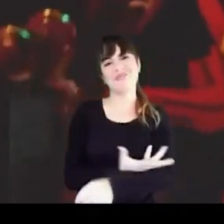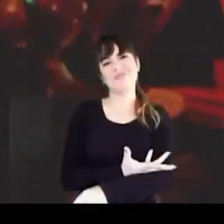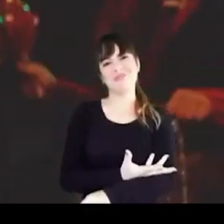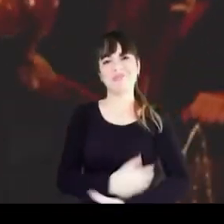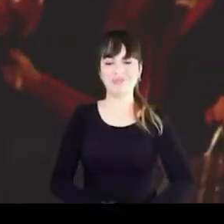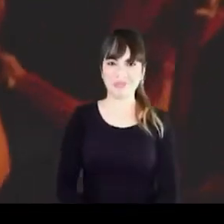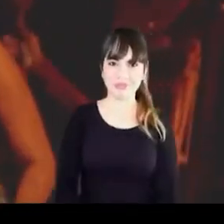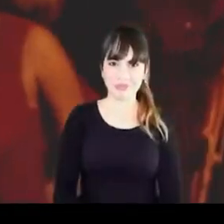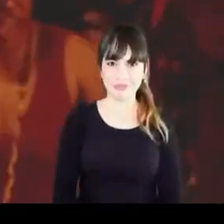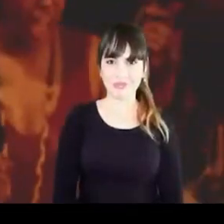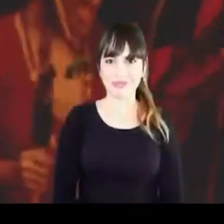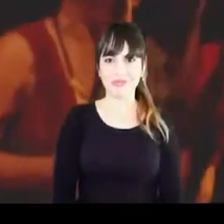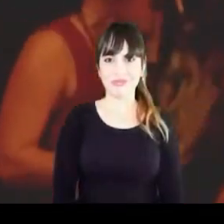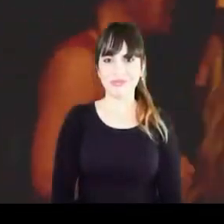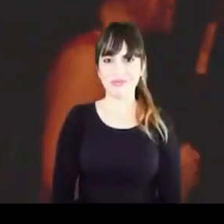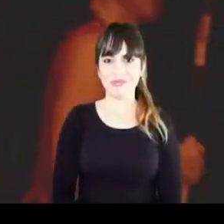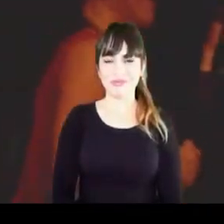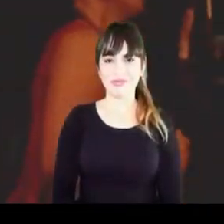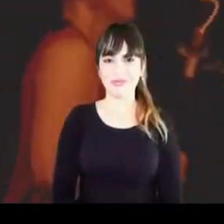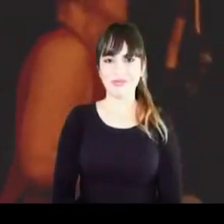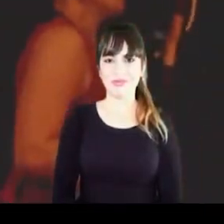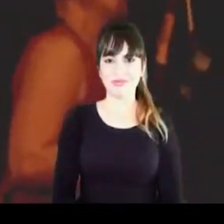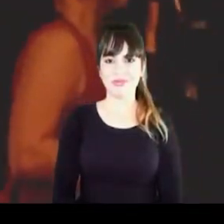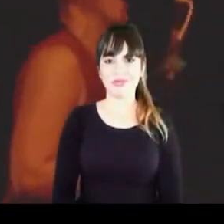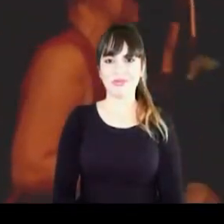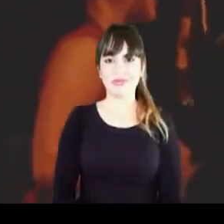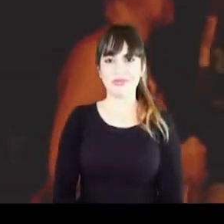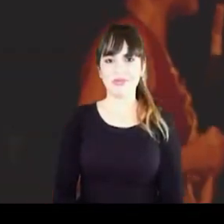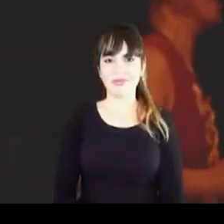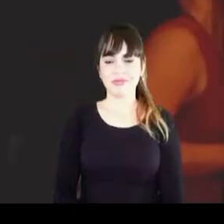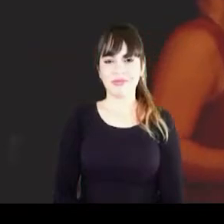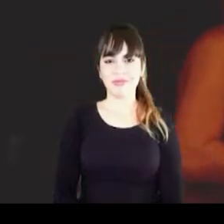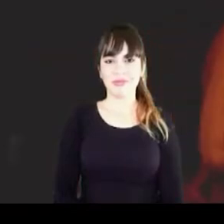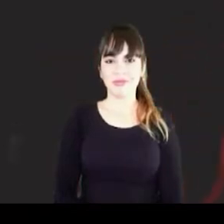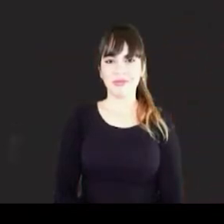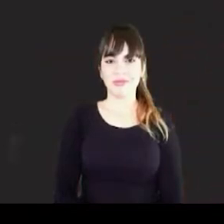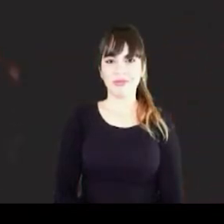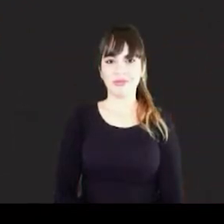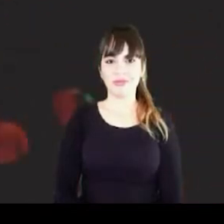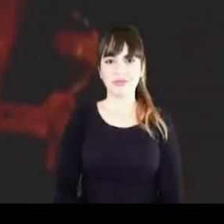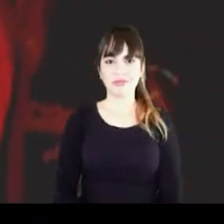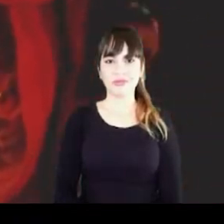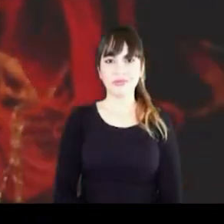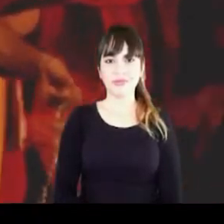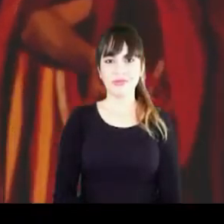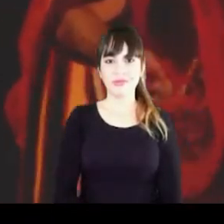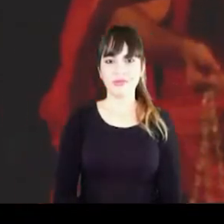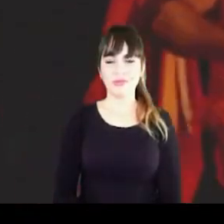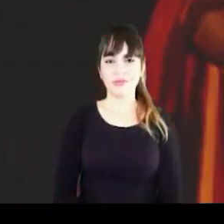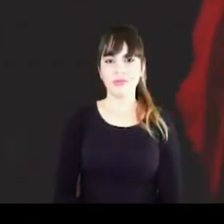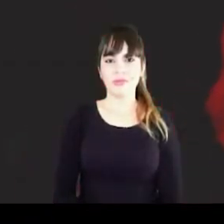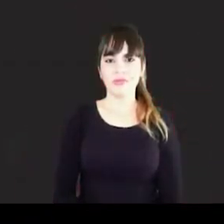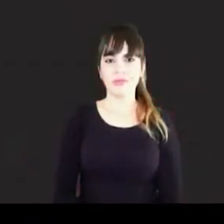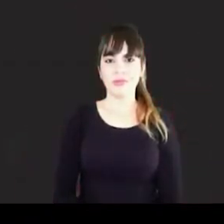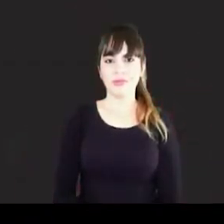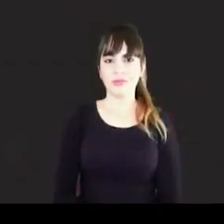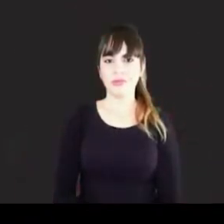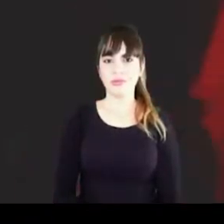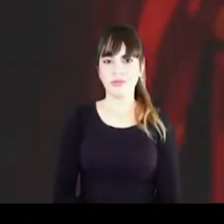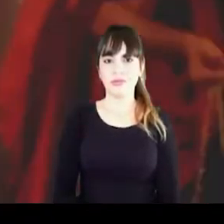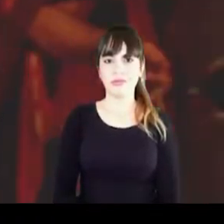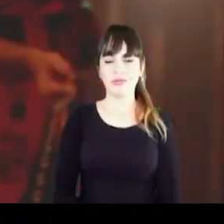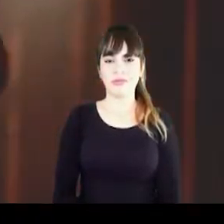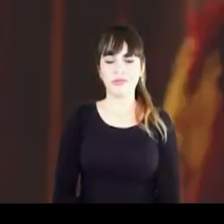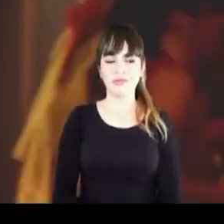espetáculo. Os artistas dançam circulando pelo palco, usam máscaras ancestrais enormes sobre a cabeça.